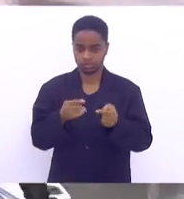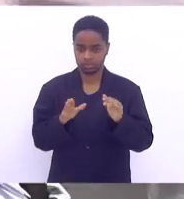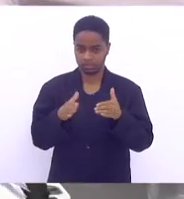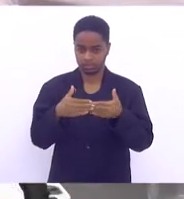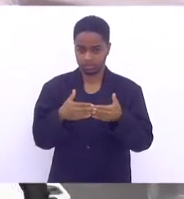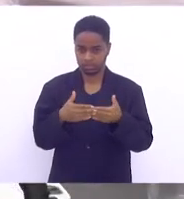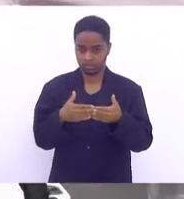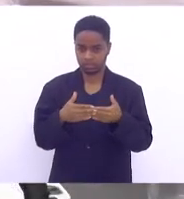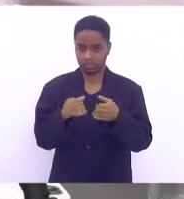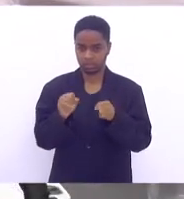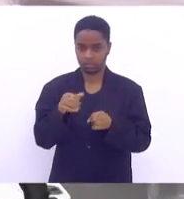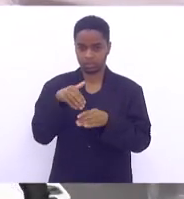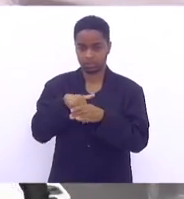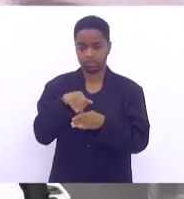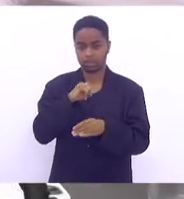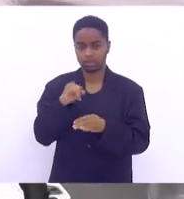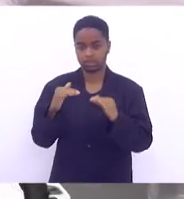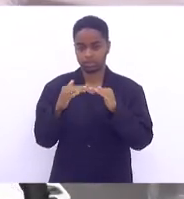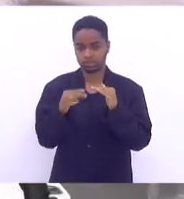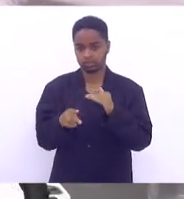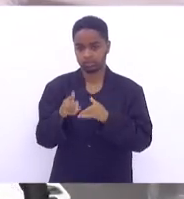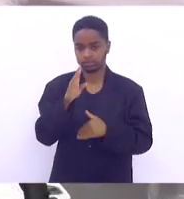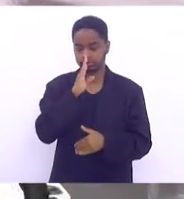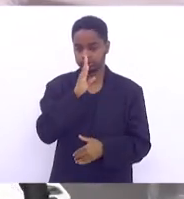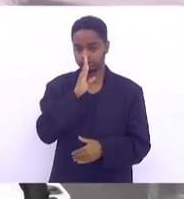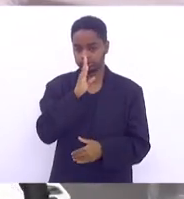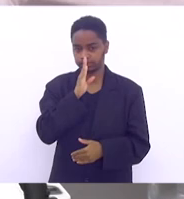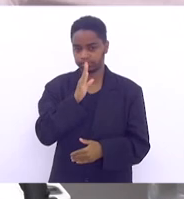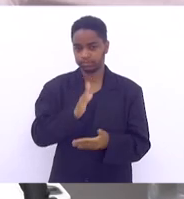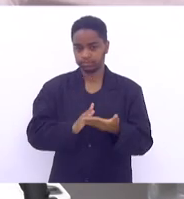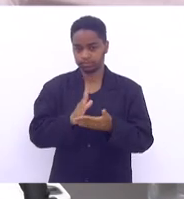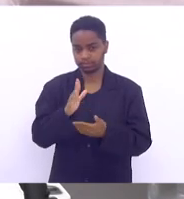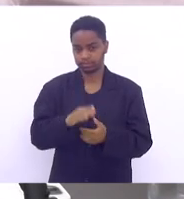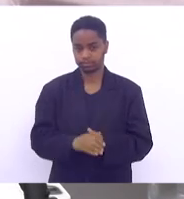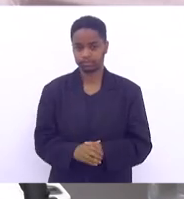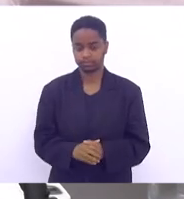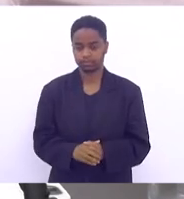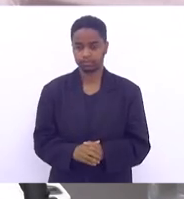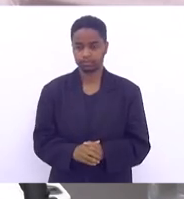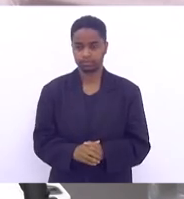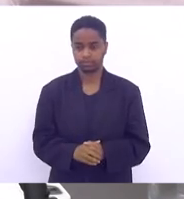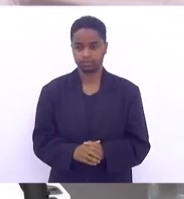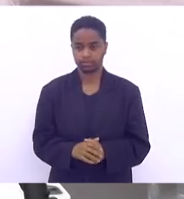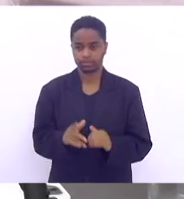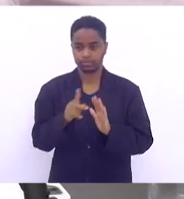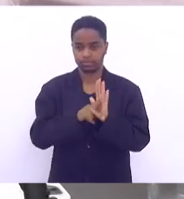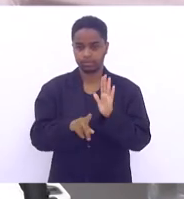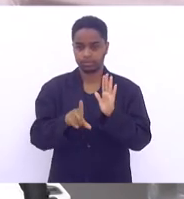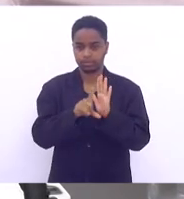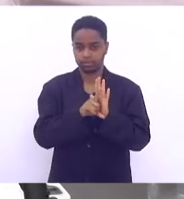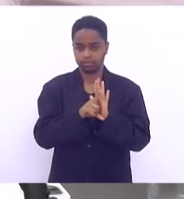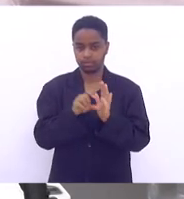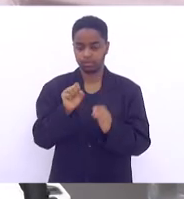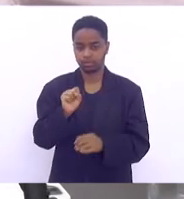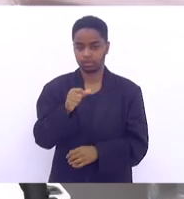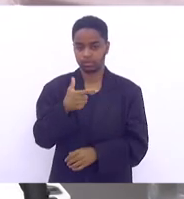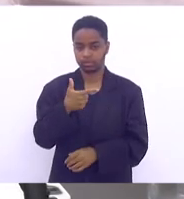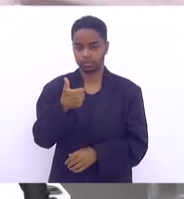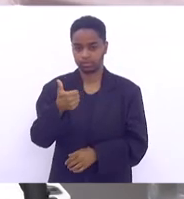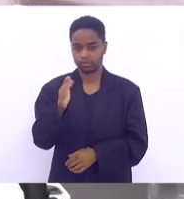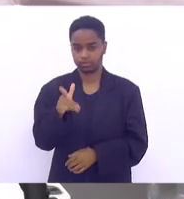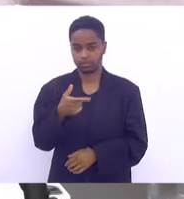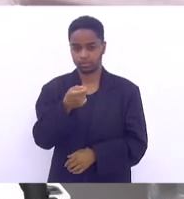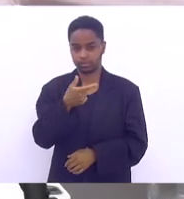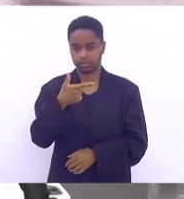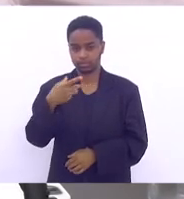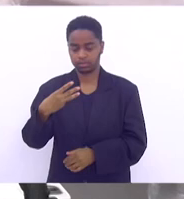a discussão, em votação, os senhores que aprovam permaneçam como estão, aprovado. Projeto de lei... 821 de 23, de